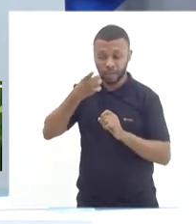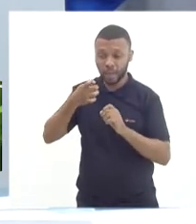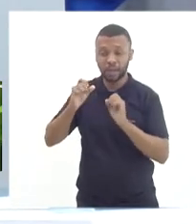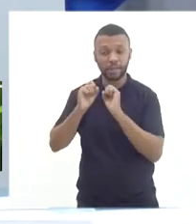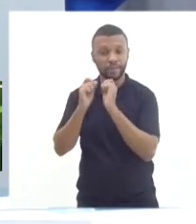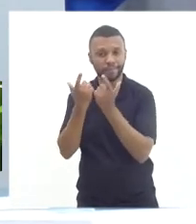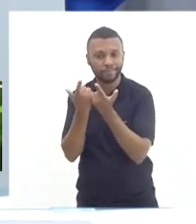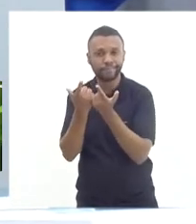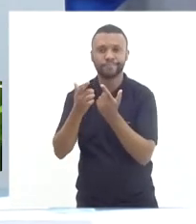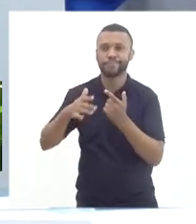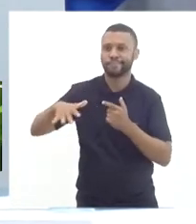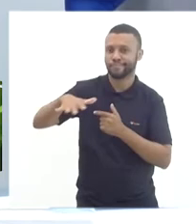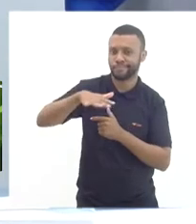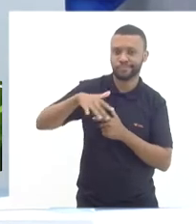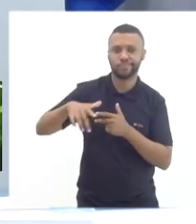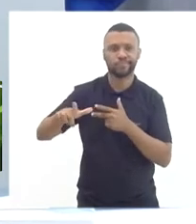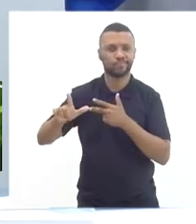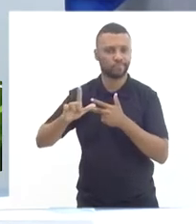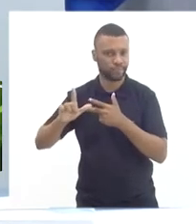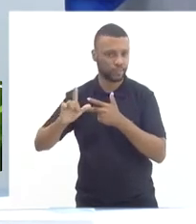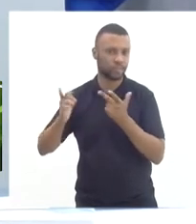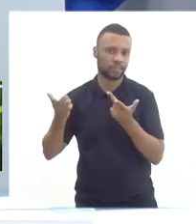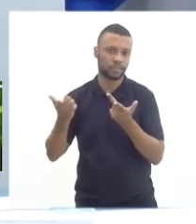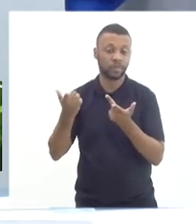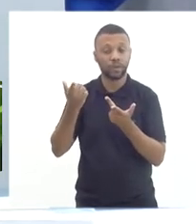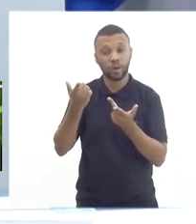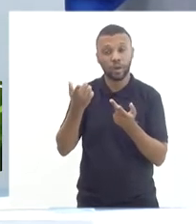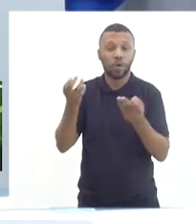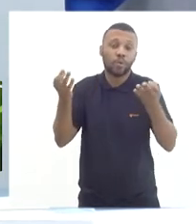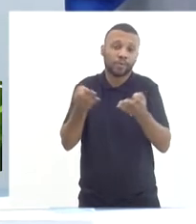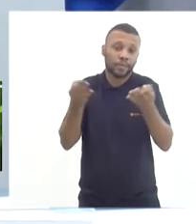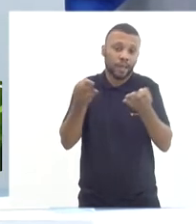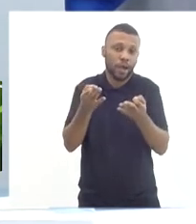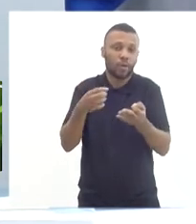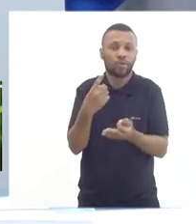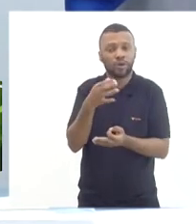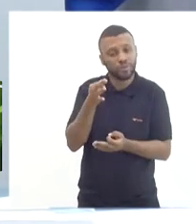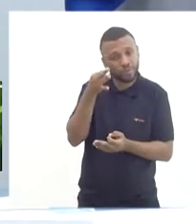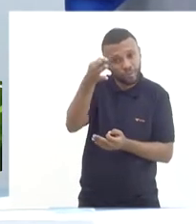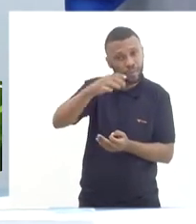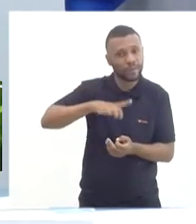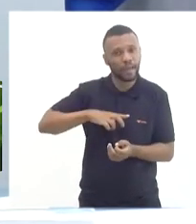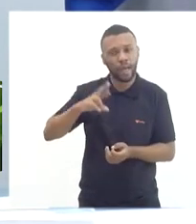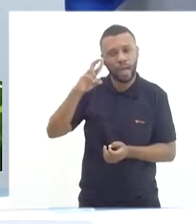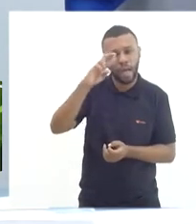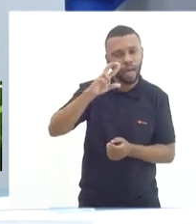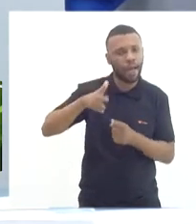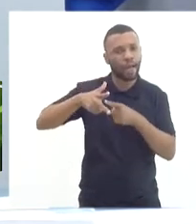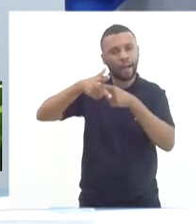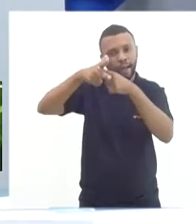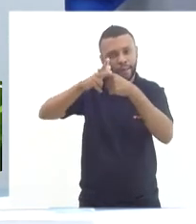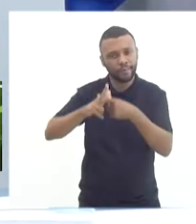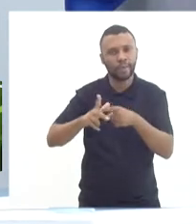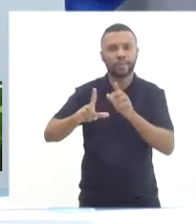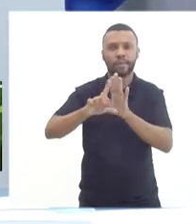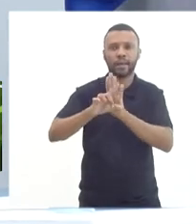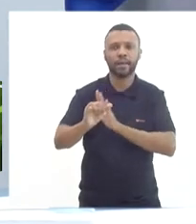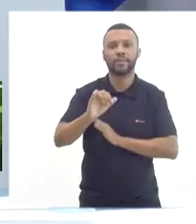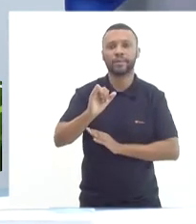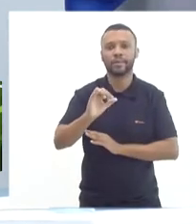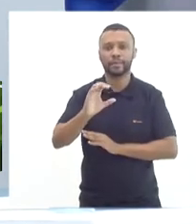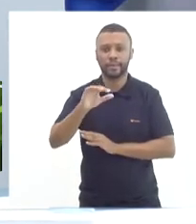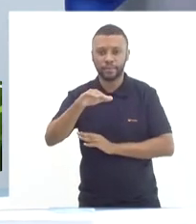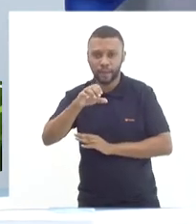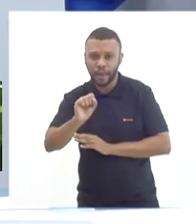E o ideal era um dia a gente ter aqui a revisão da lei do ICMS, que é